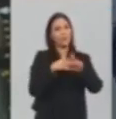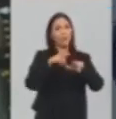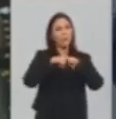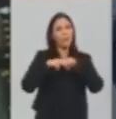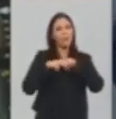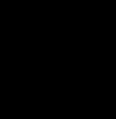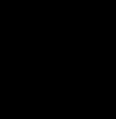na frente de vocês na pesquisa